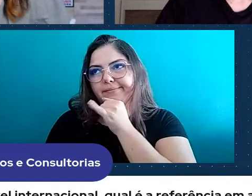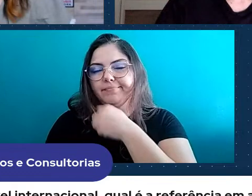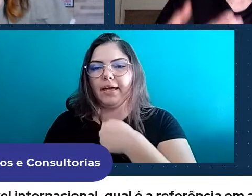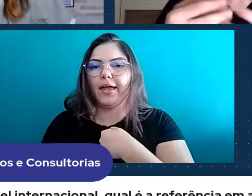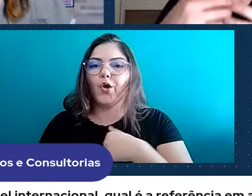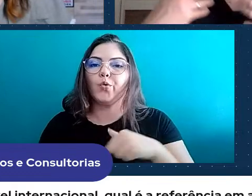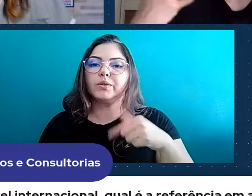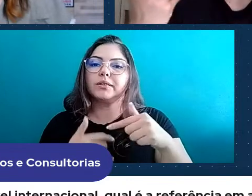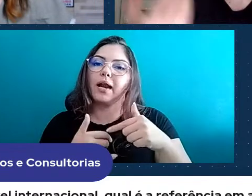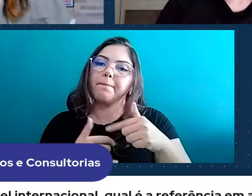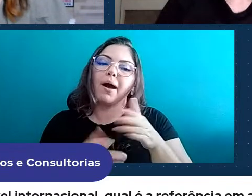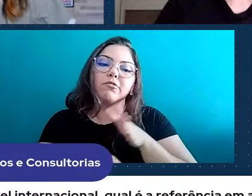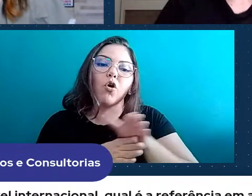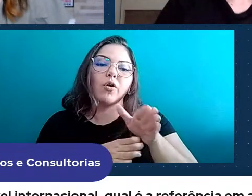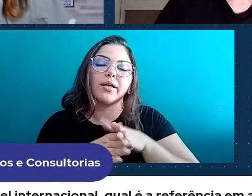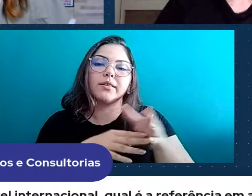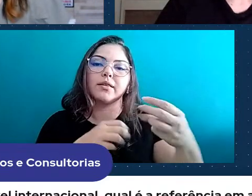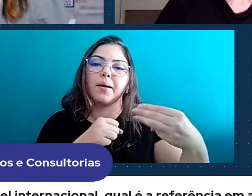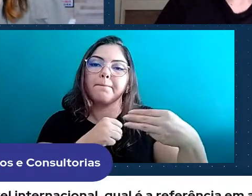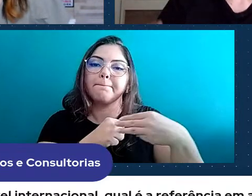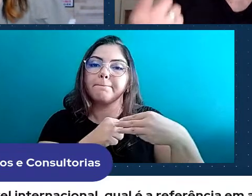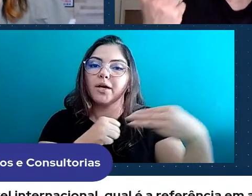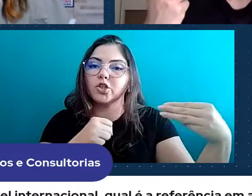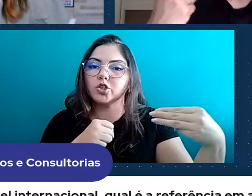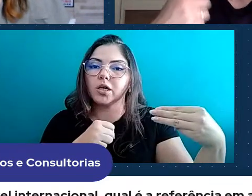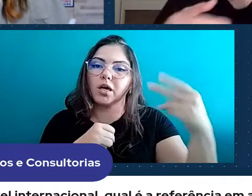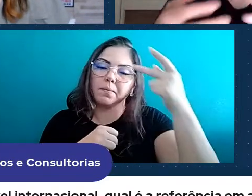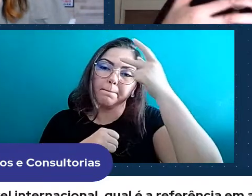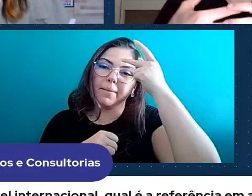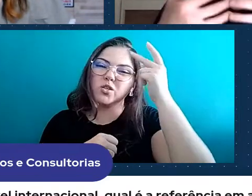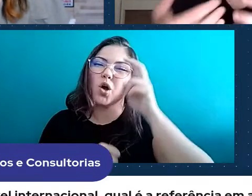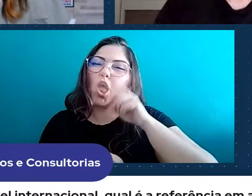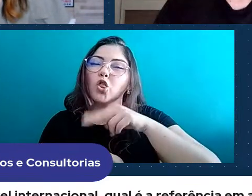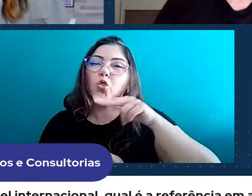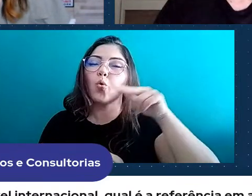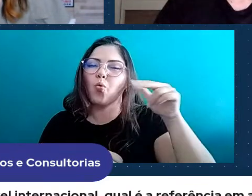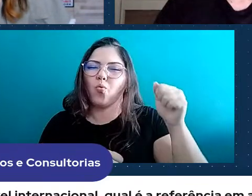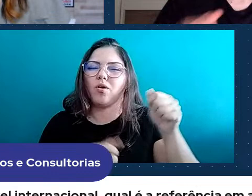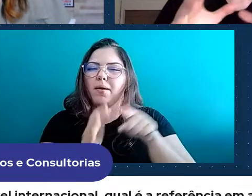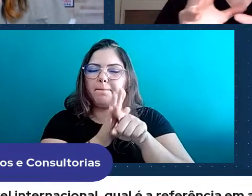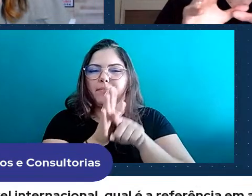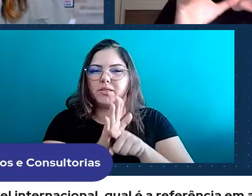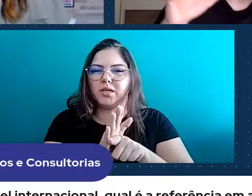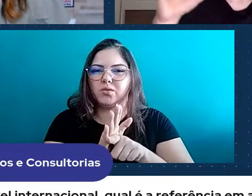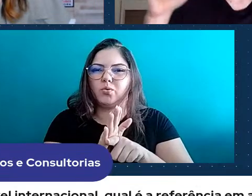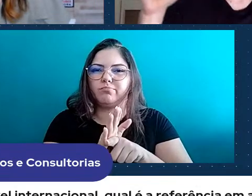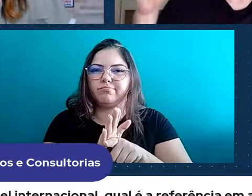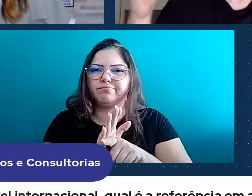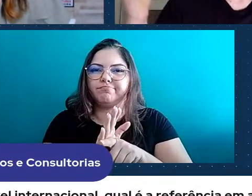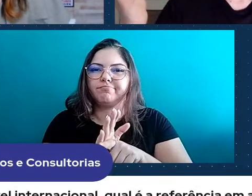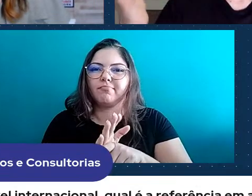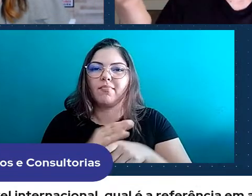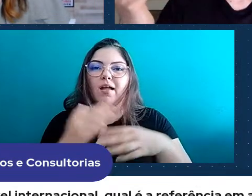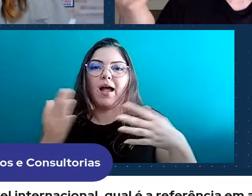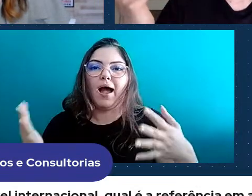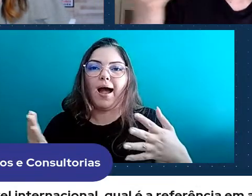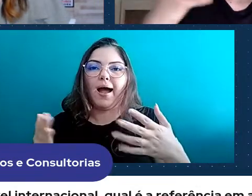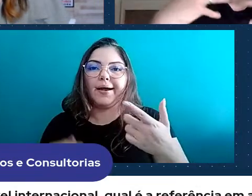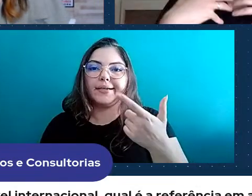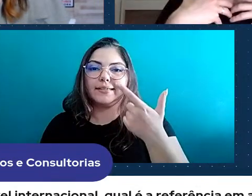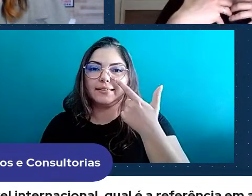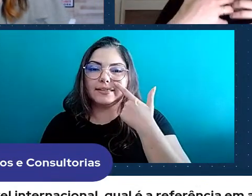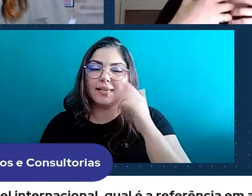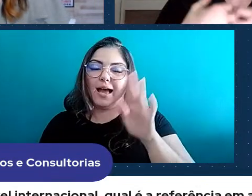que chegam para fazer pesquisa, não fizeram pesquisa ainda. E mesmo eu, quando vou fazer uma análise, a quantidade de dados é